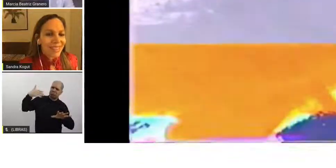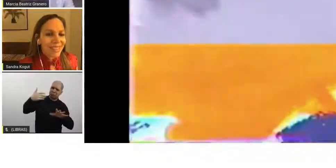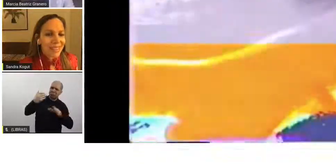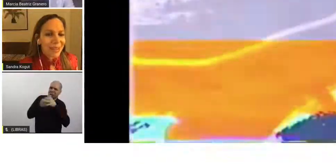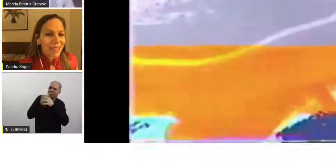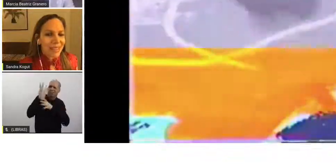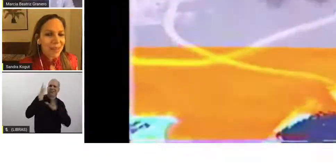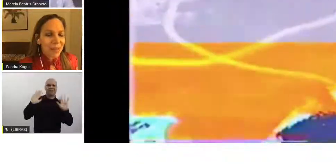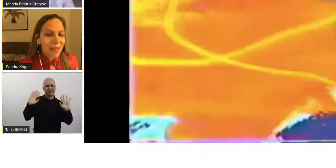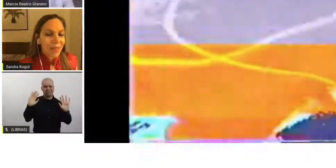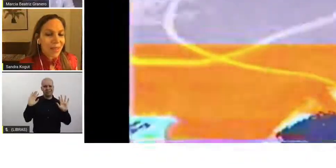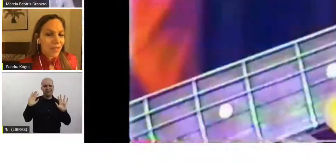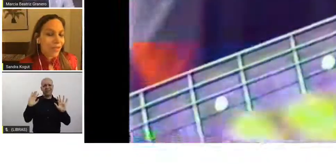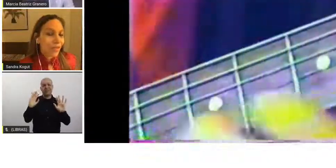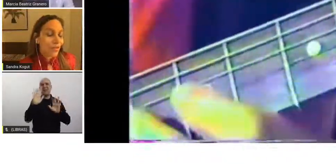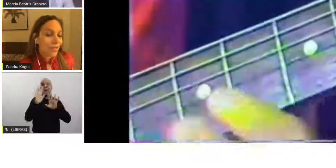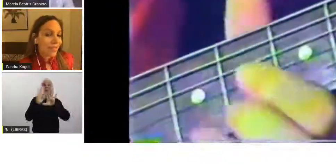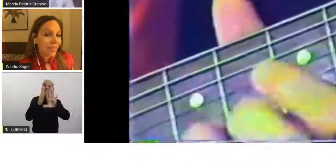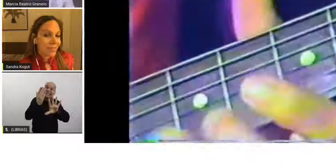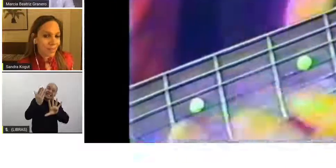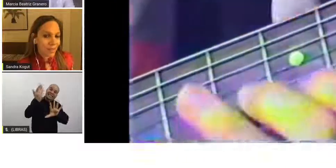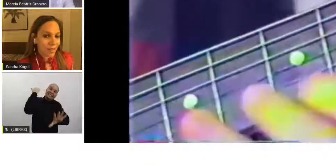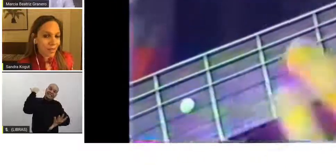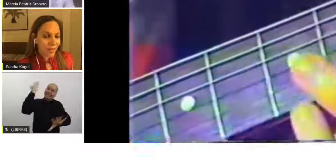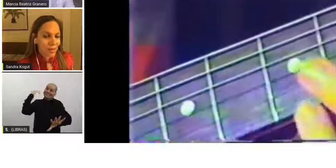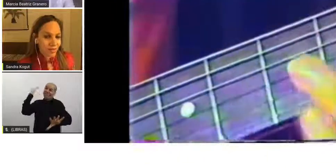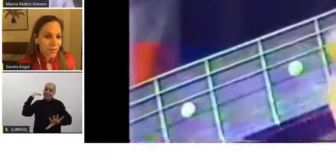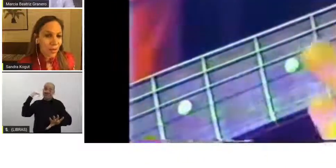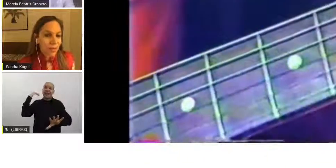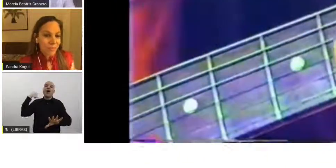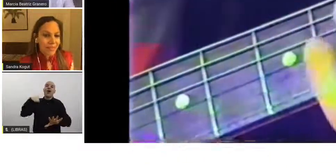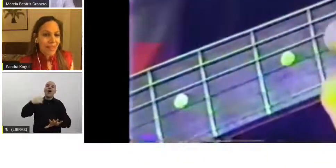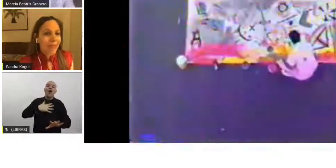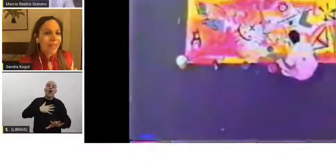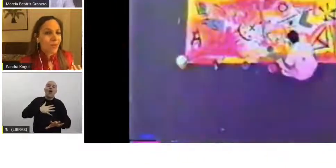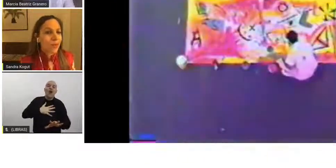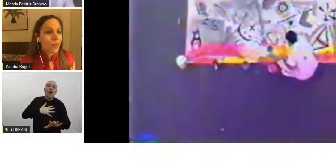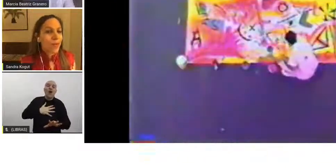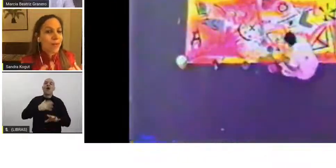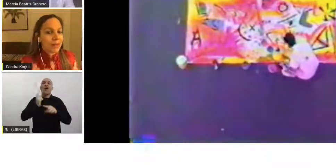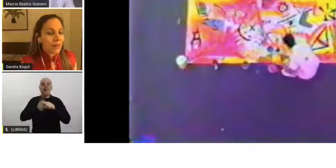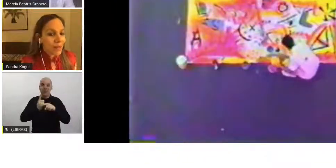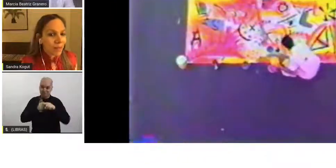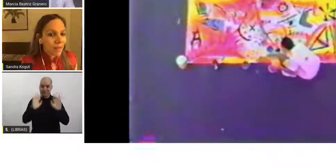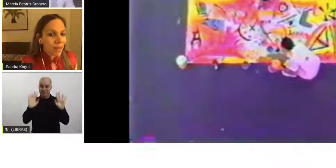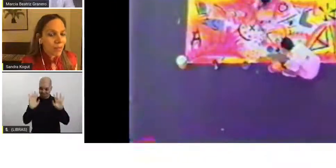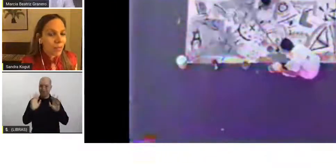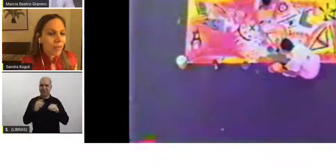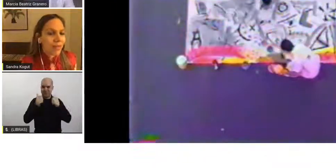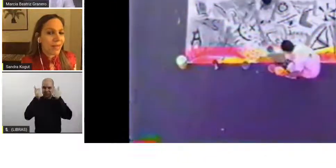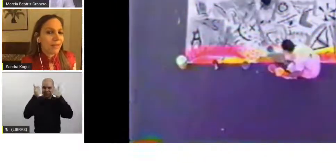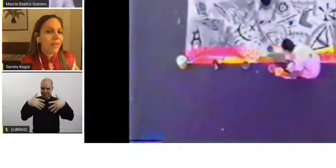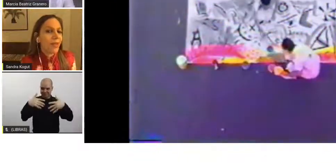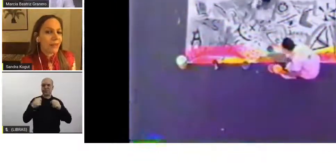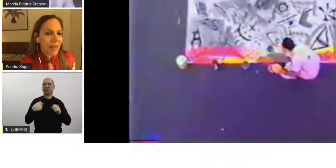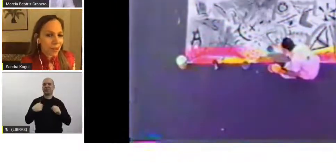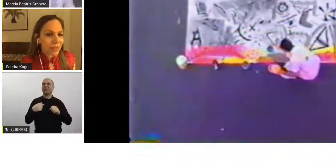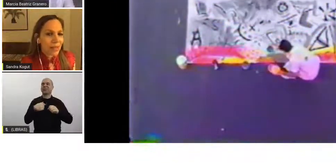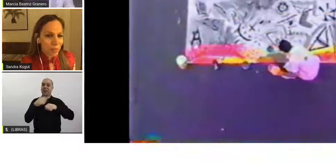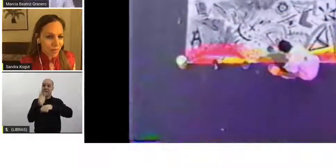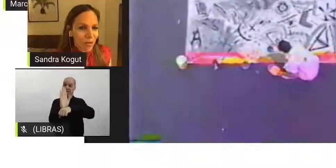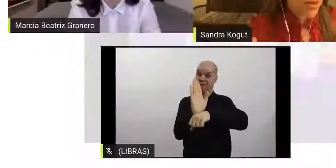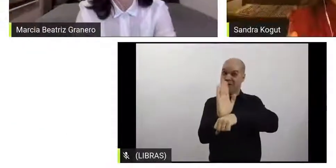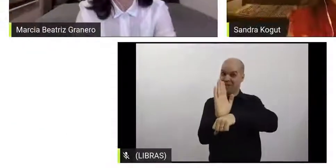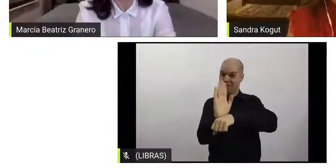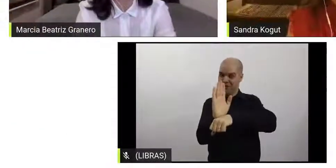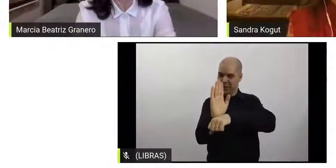muito interessante também nessa época é o seguinte, a gente fazia esses vídeos, e isso eu comecei, quando eu comecei a frequentar o Vídeo Brasil e encontrar